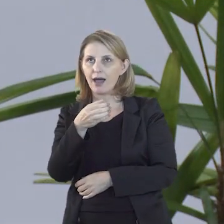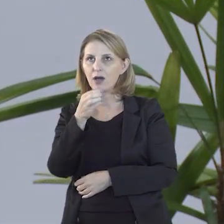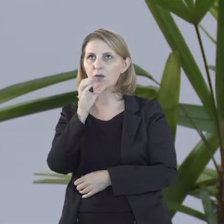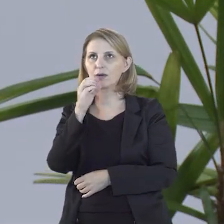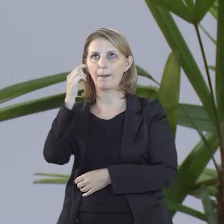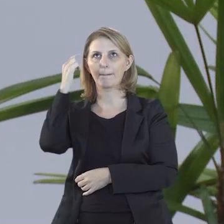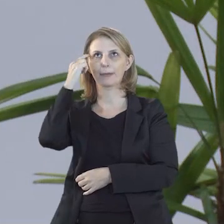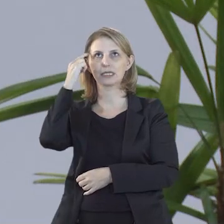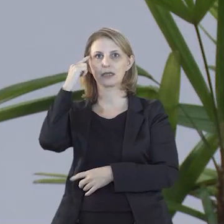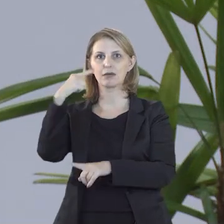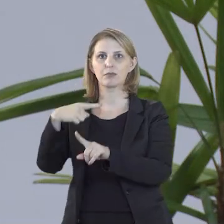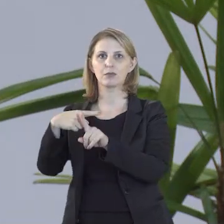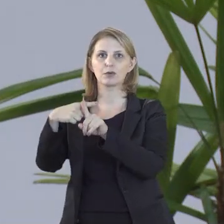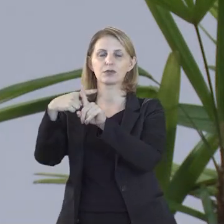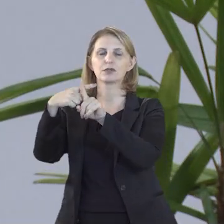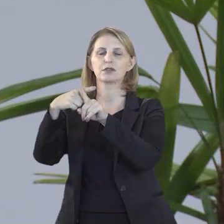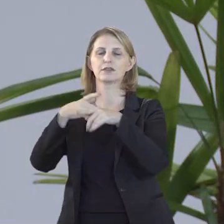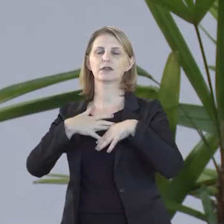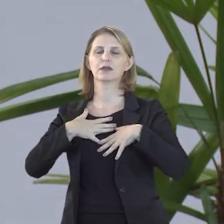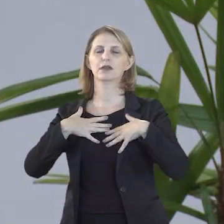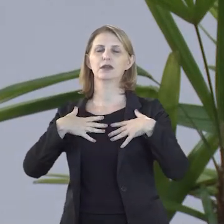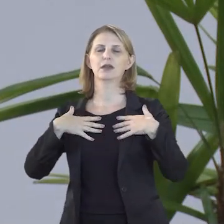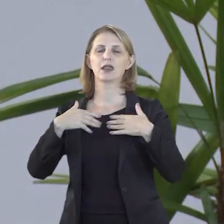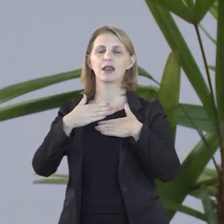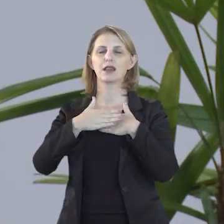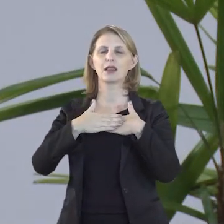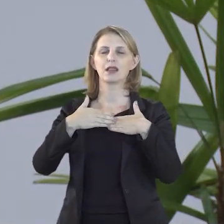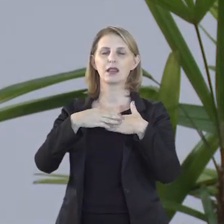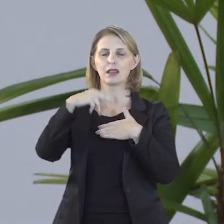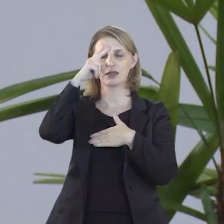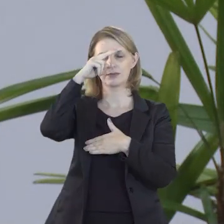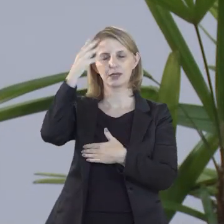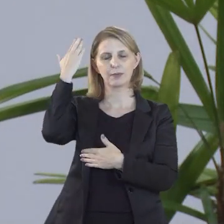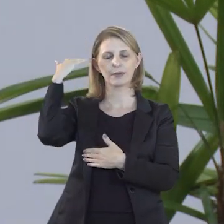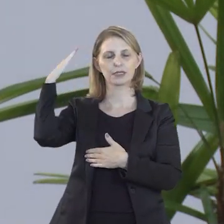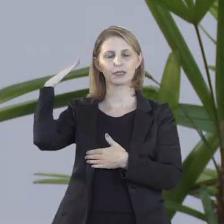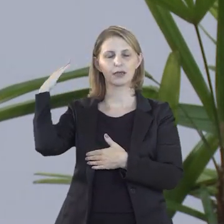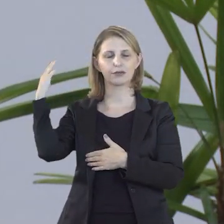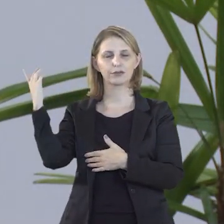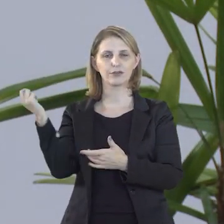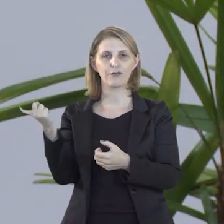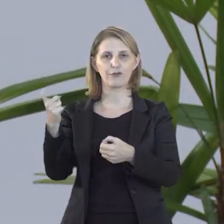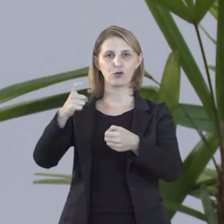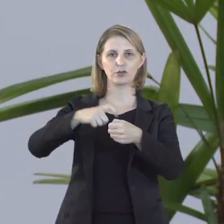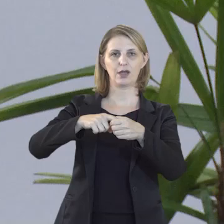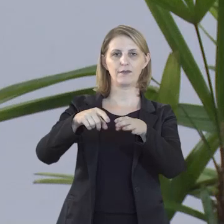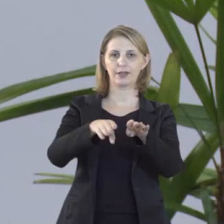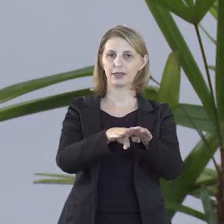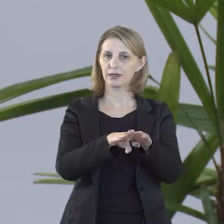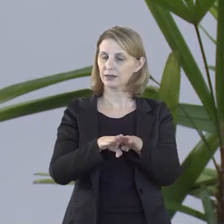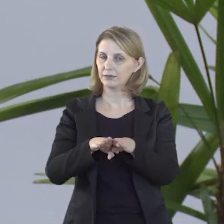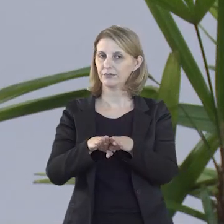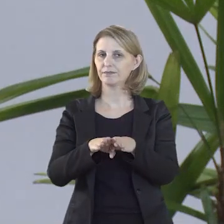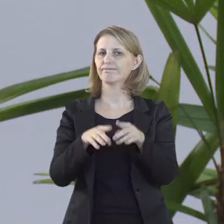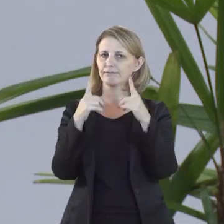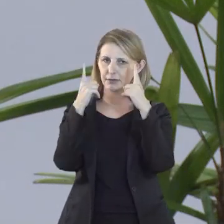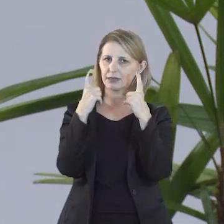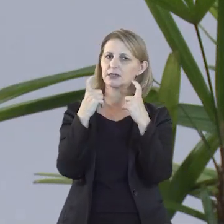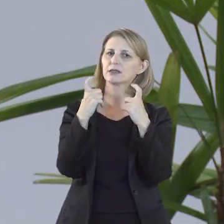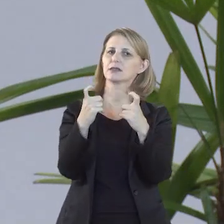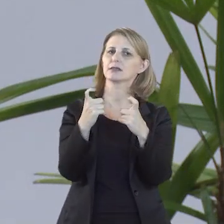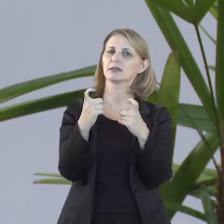banheiro, vou tomar uma água, jogar uma água no rosto e vou pensar em algo bom, uma memória afetiva vai me